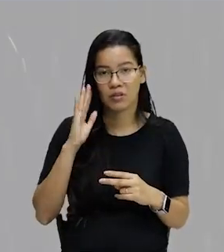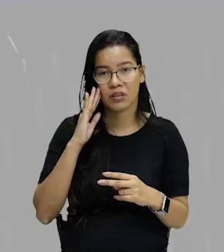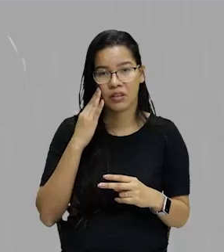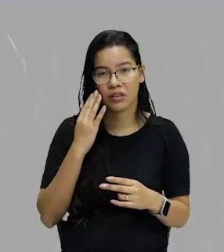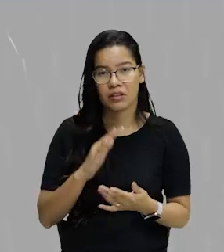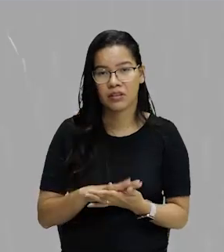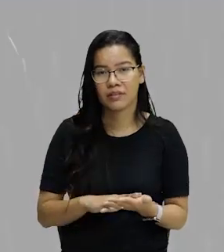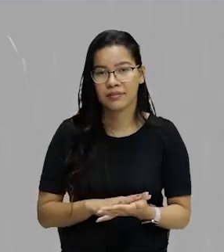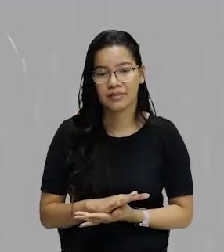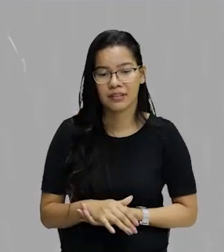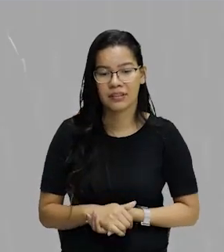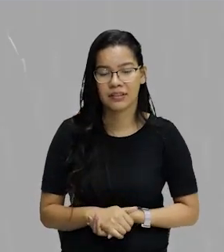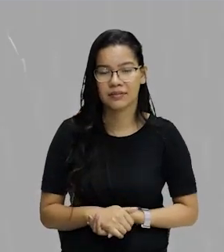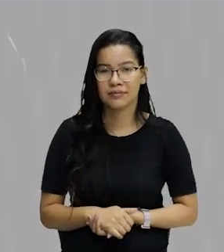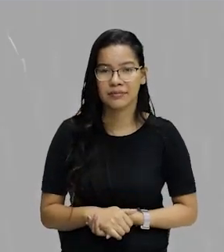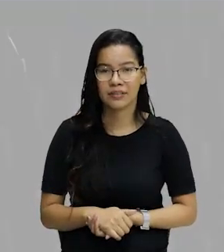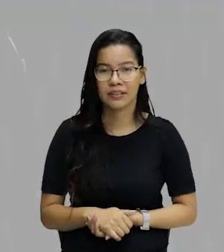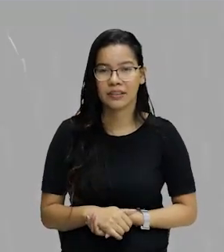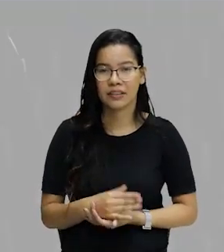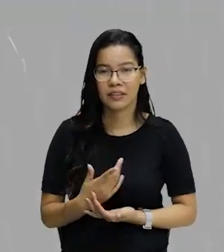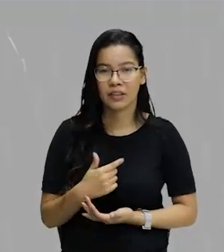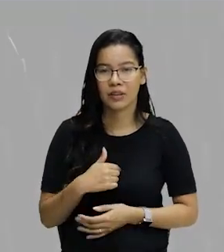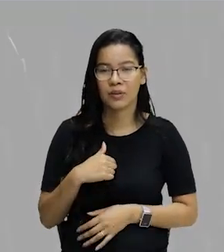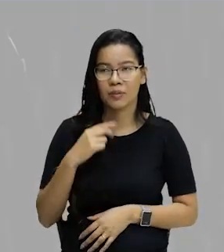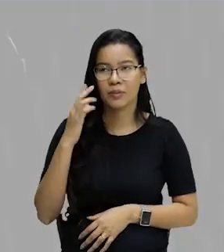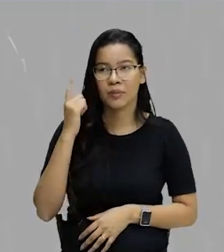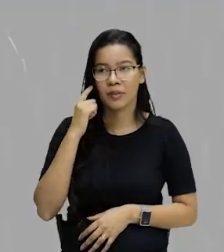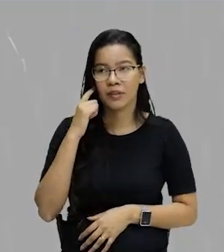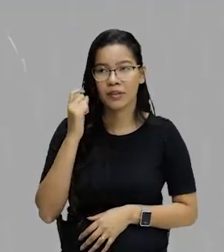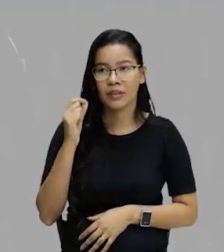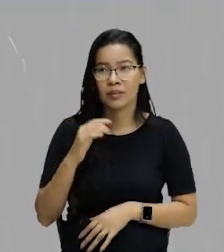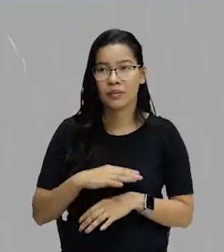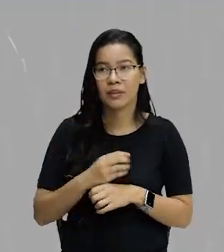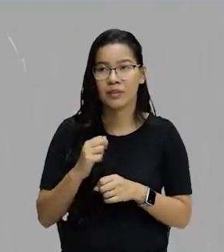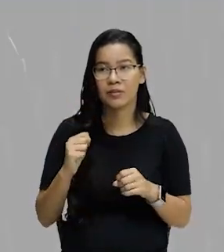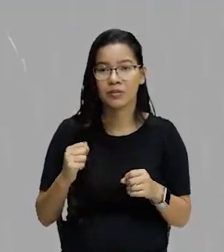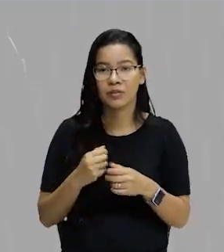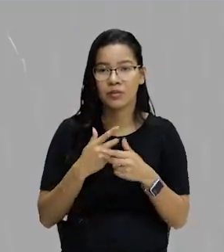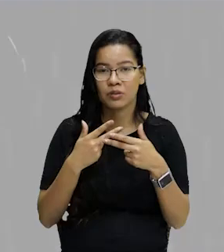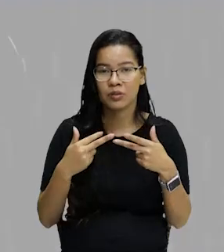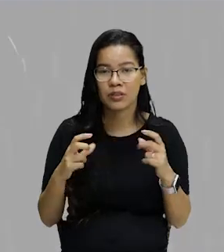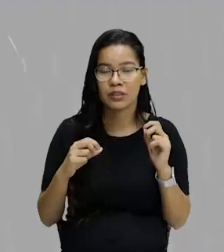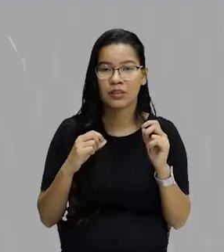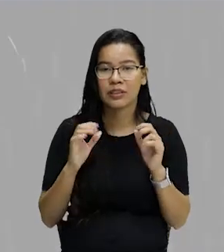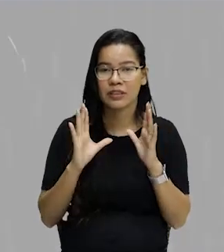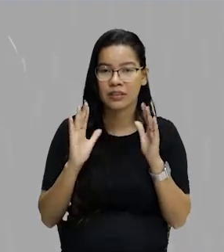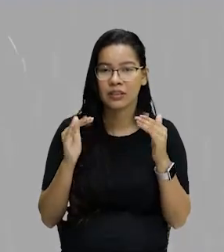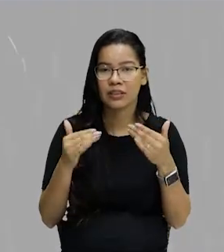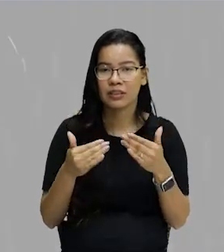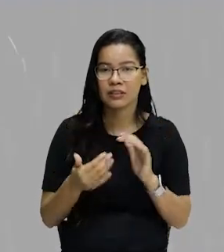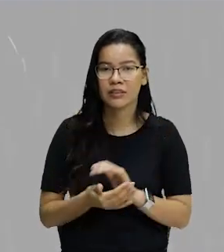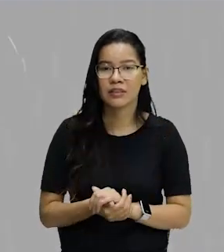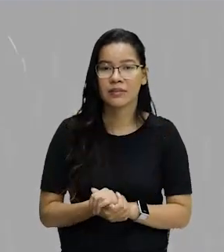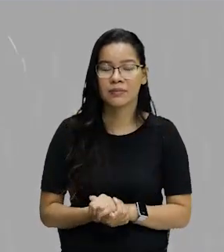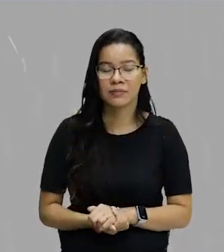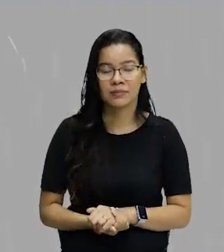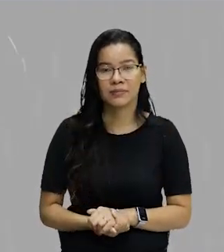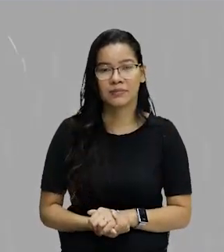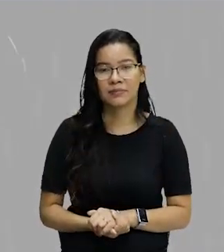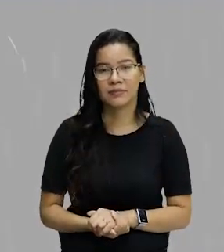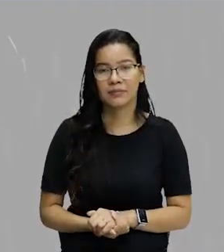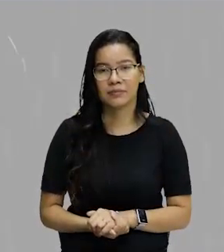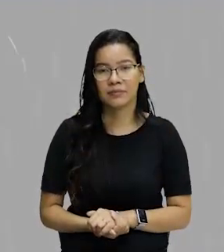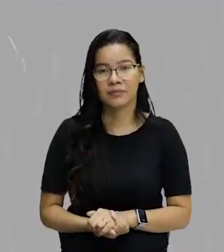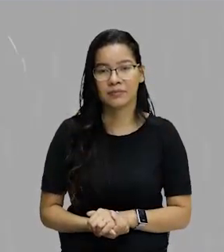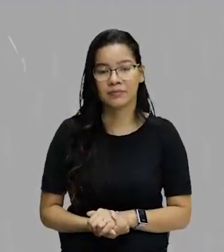sobre. Tá certo? Então, eu penso que essa seja uma das coisas que tenha sido levada em consideração pelo Comitê Olímpico